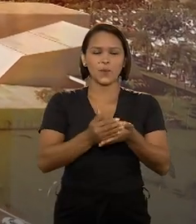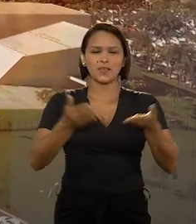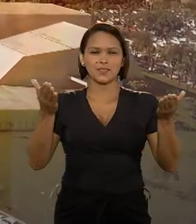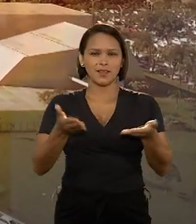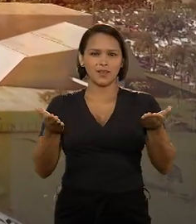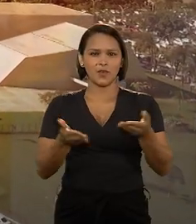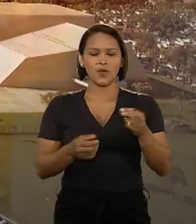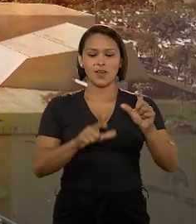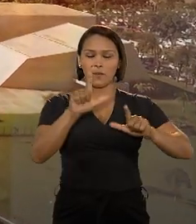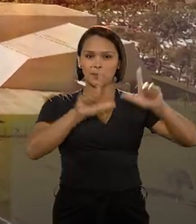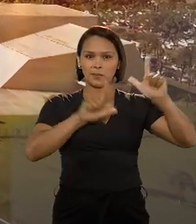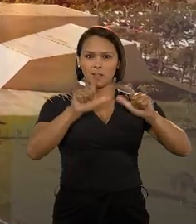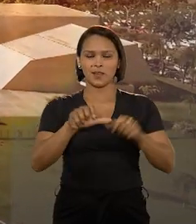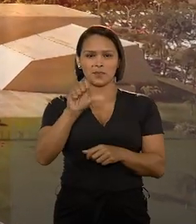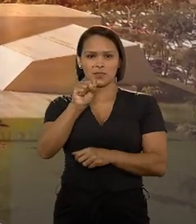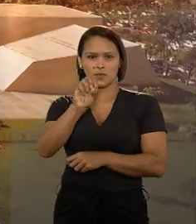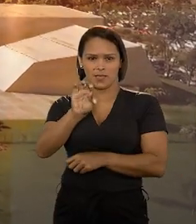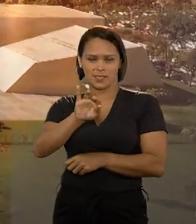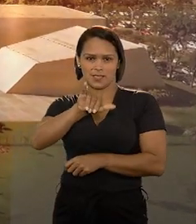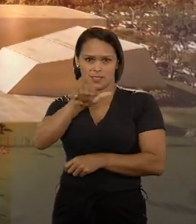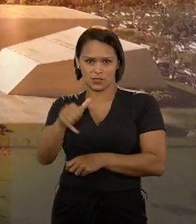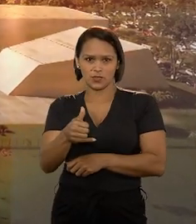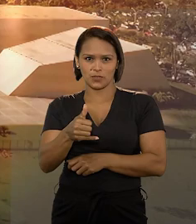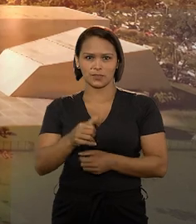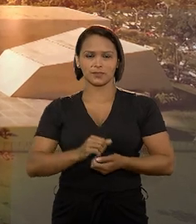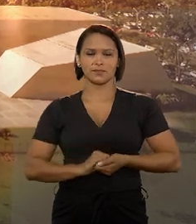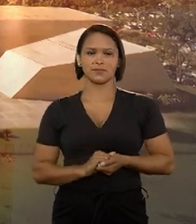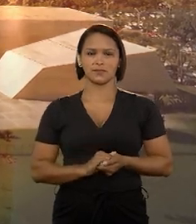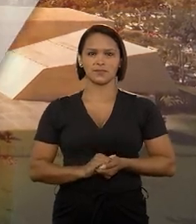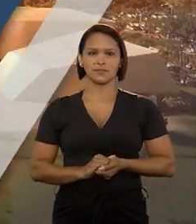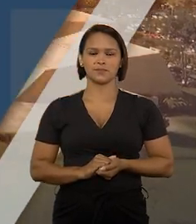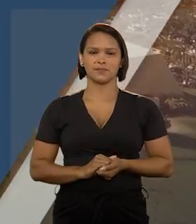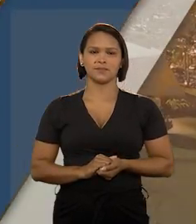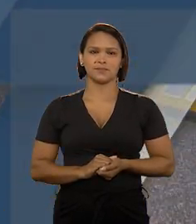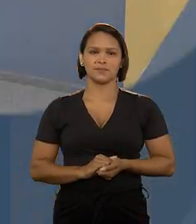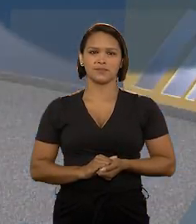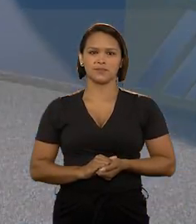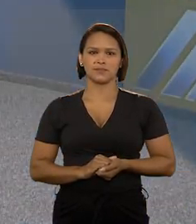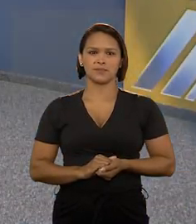Começa agora o programa do Superior Tribunal de Justiça.